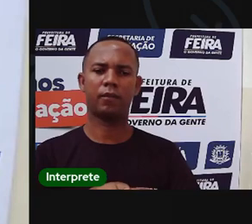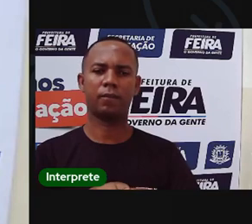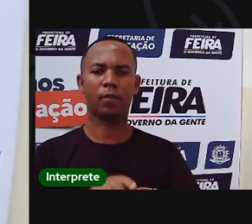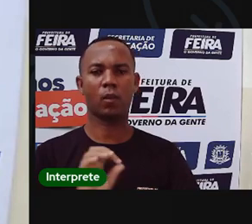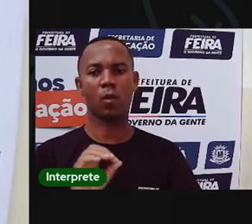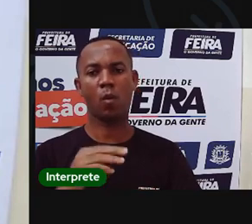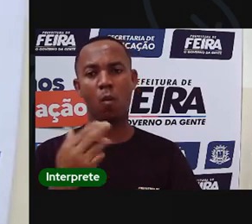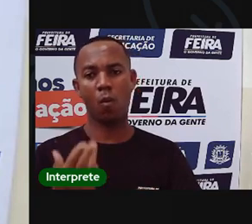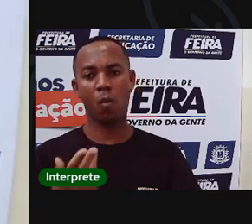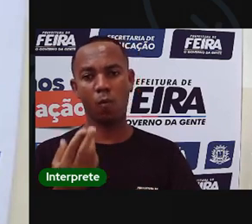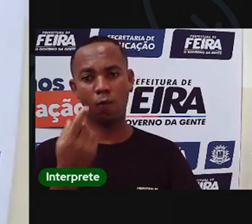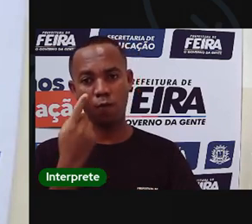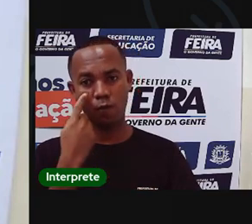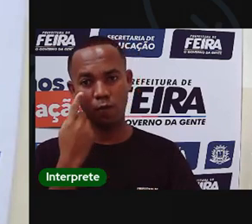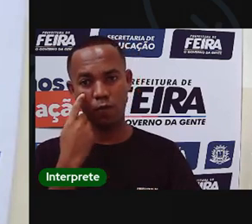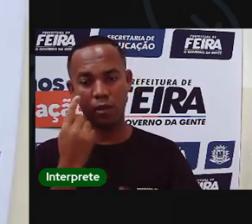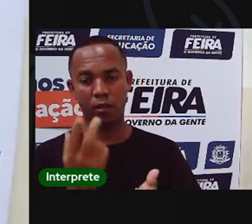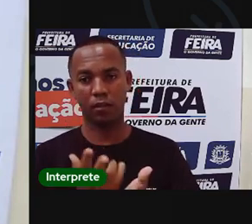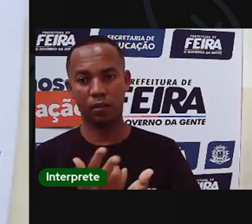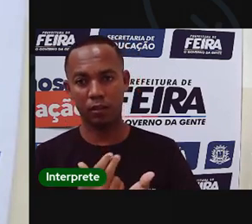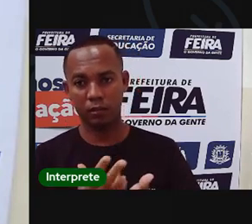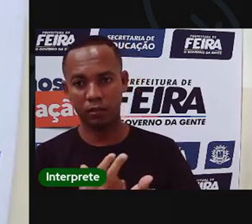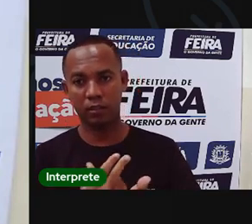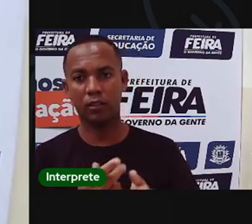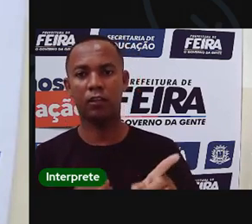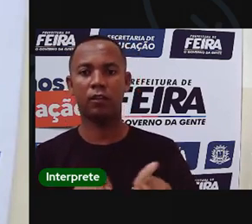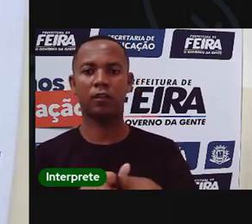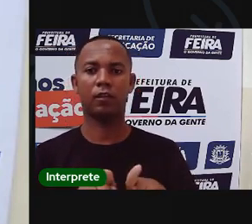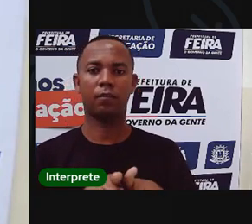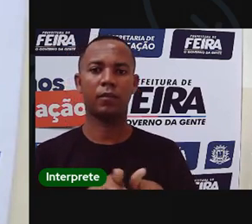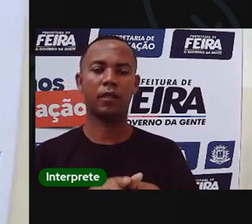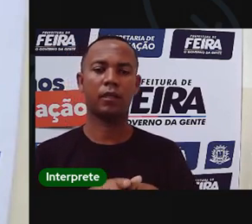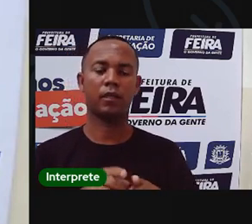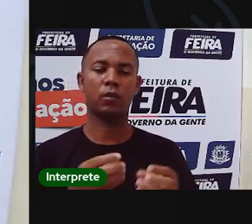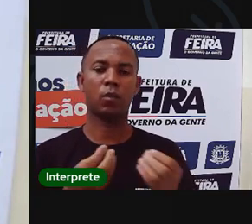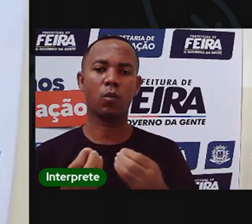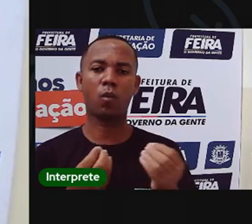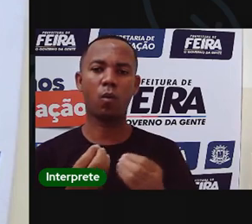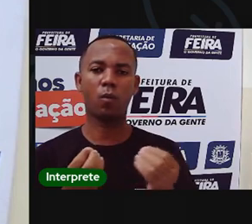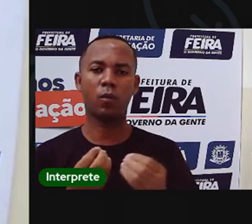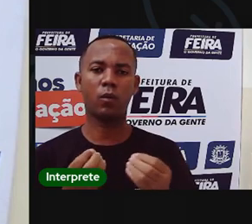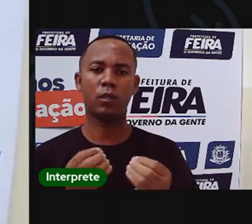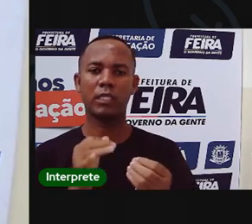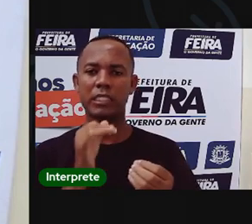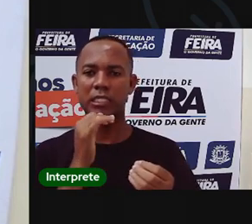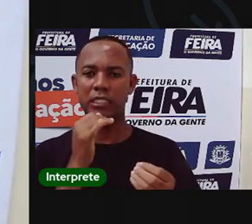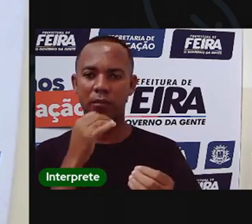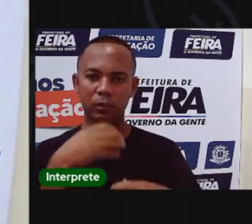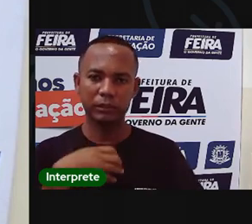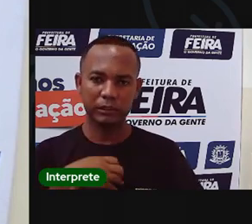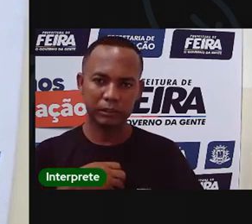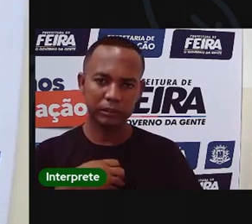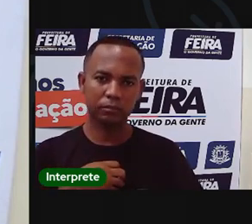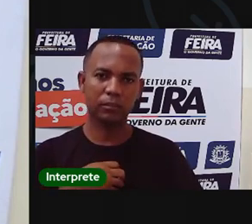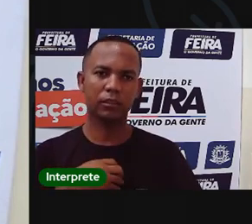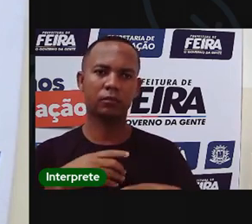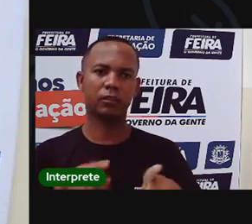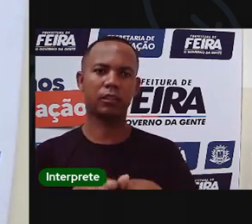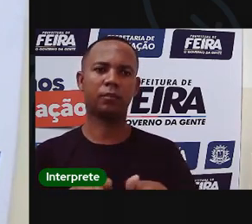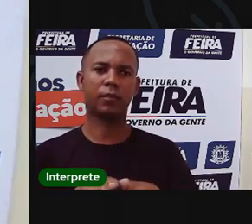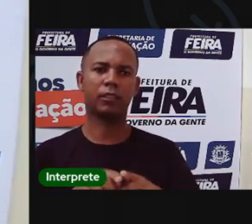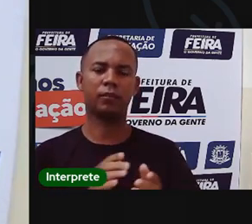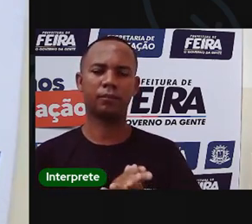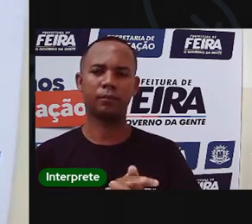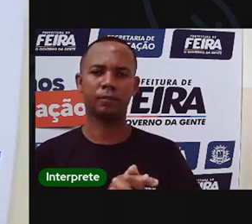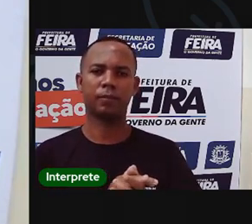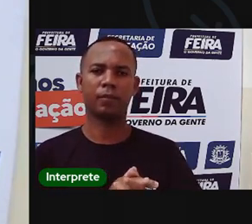até observar as imagens, porque a imagem, ela traz a identificação de que sentimento é esse, tá bom? E eu